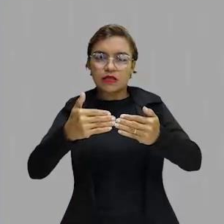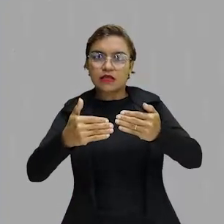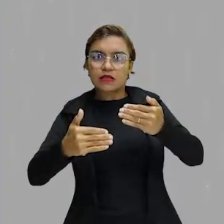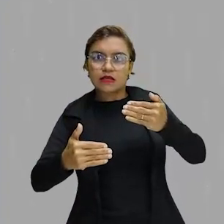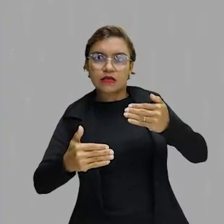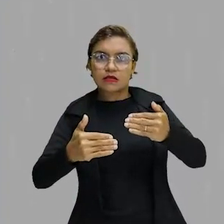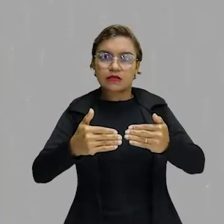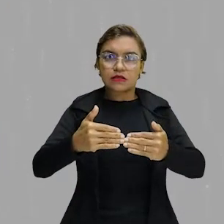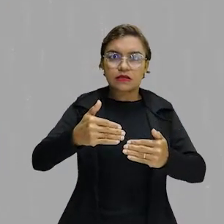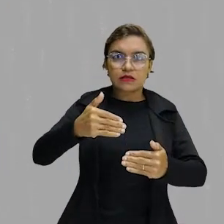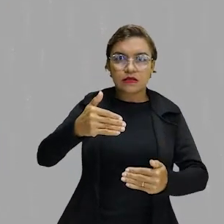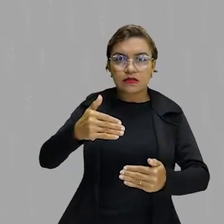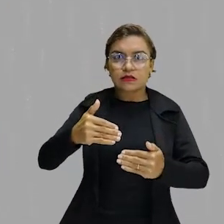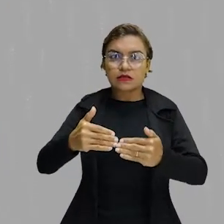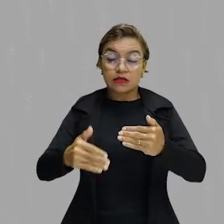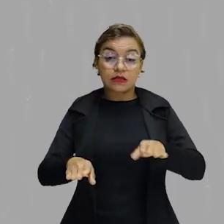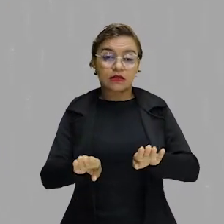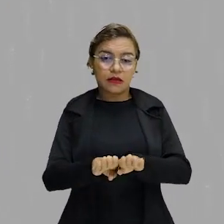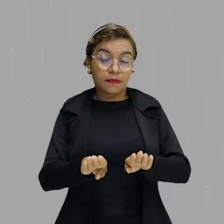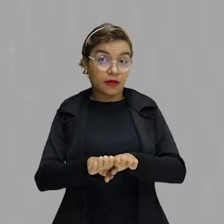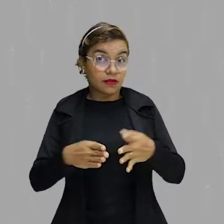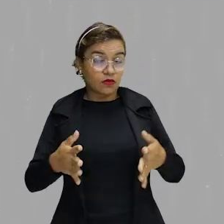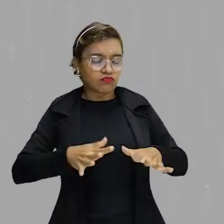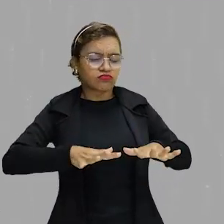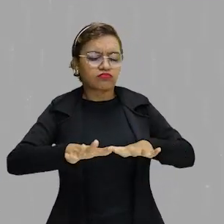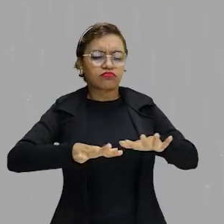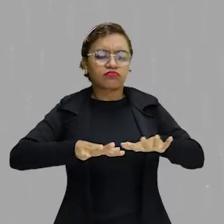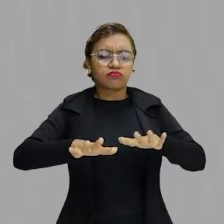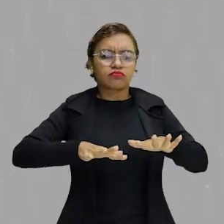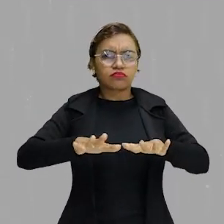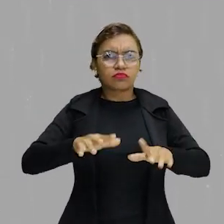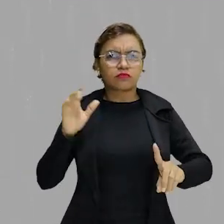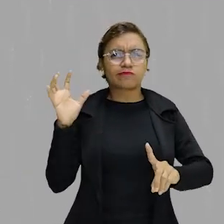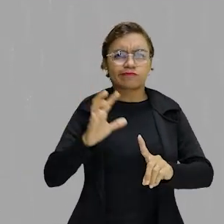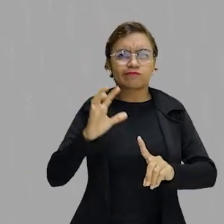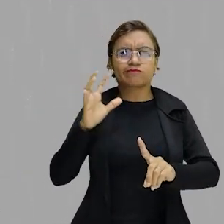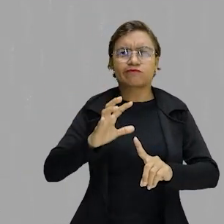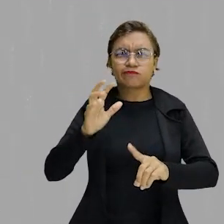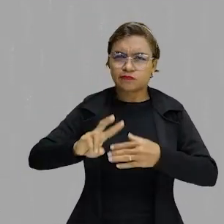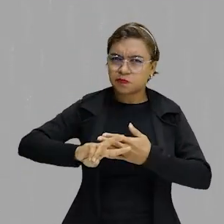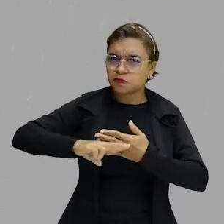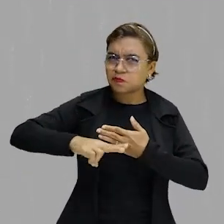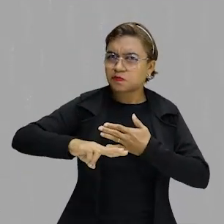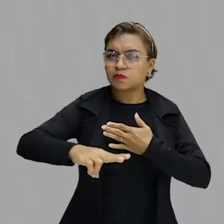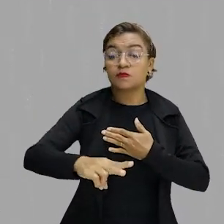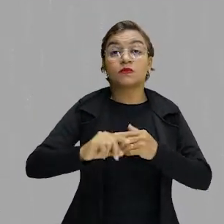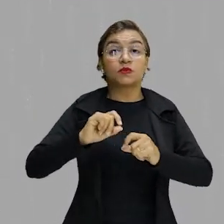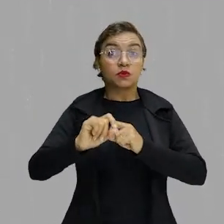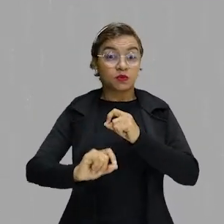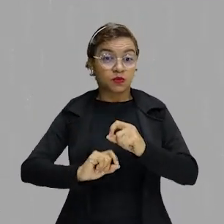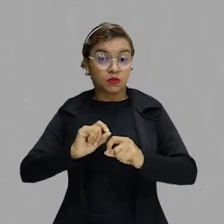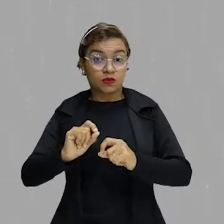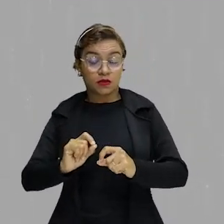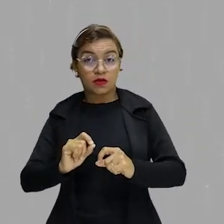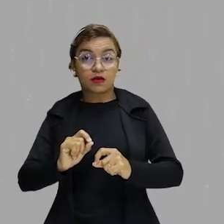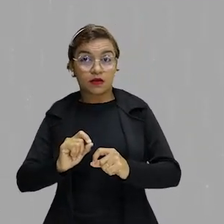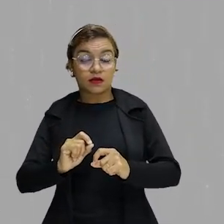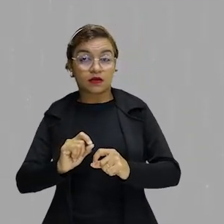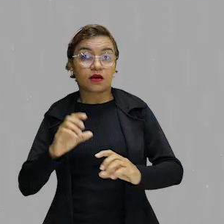limites transformantes. E essa movimentação gera uma série de consequências que obviamente vão afetar